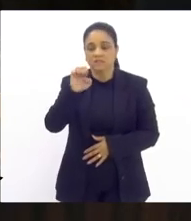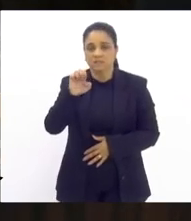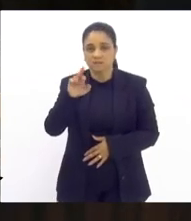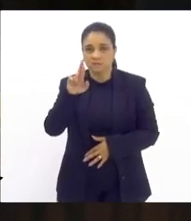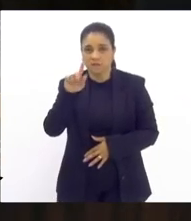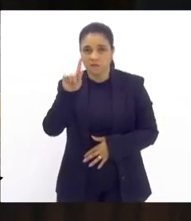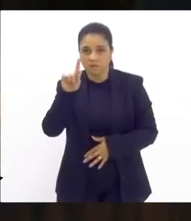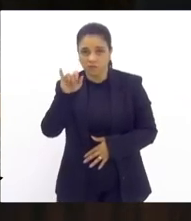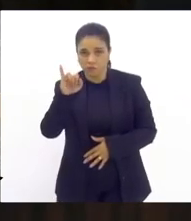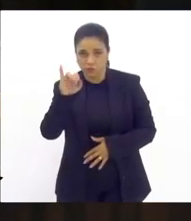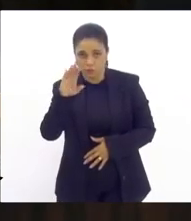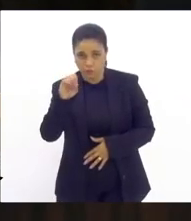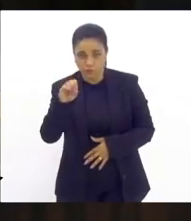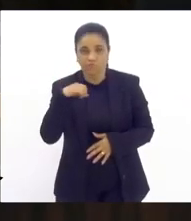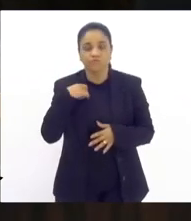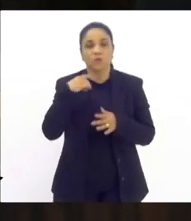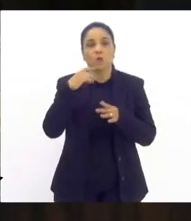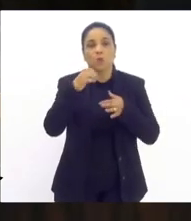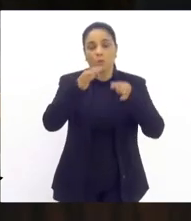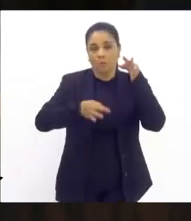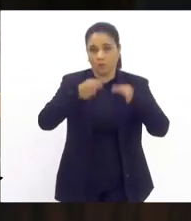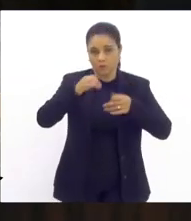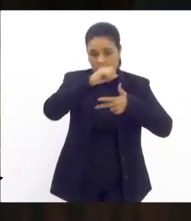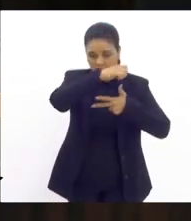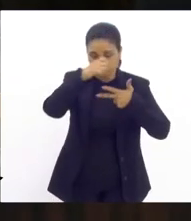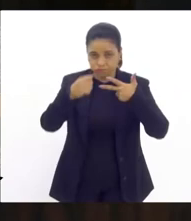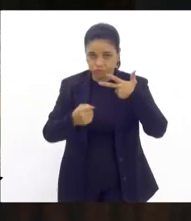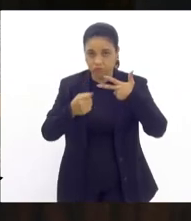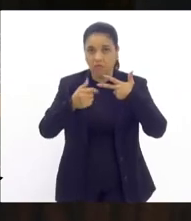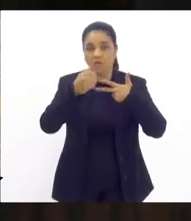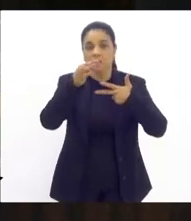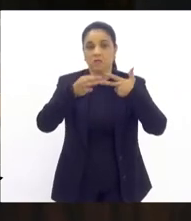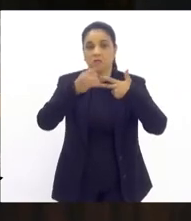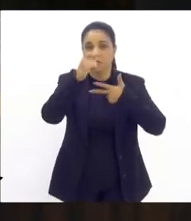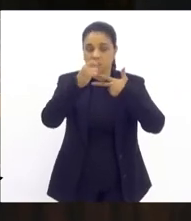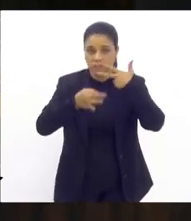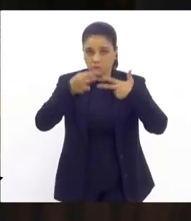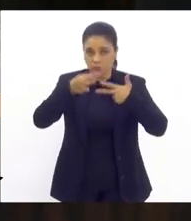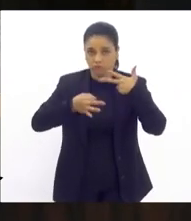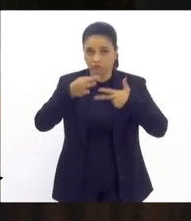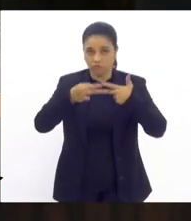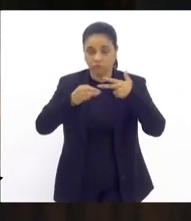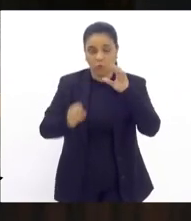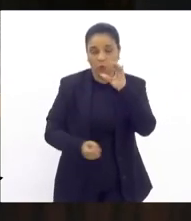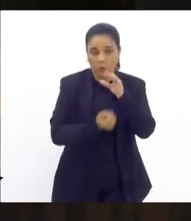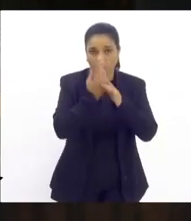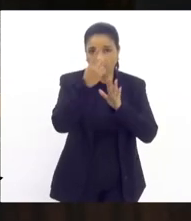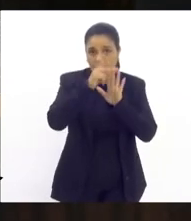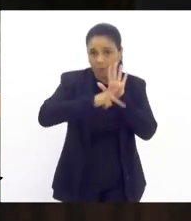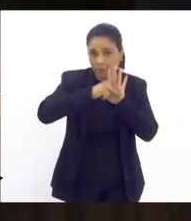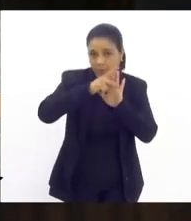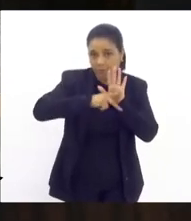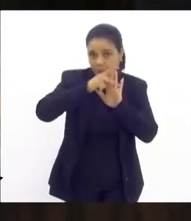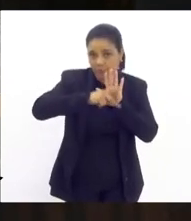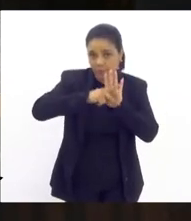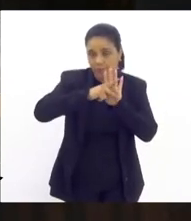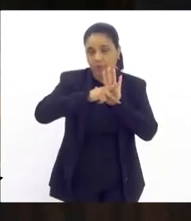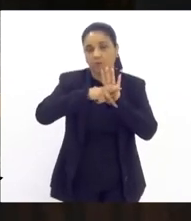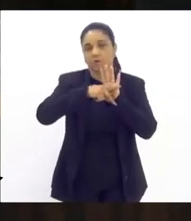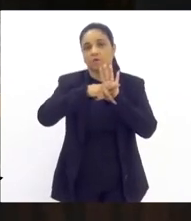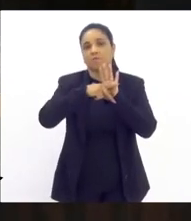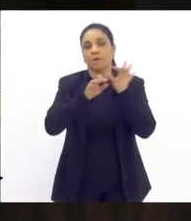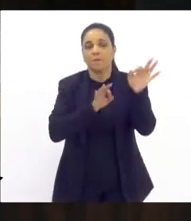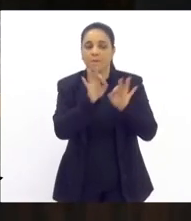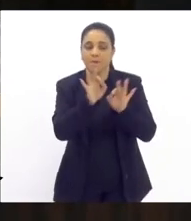poder executivo a criar a criação do programa para jaz programa de assistência